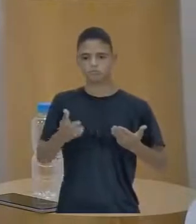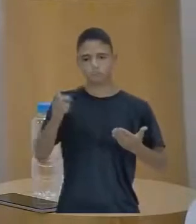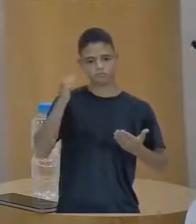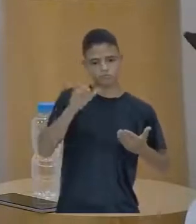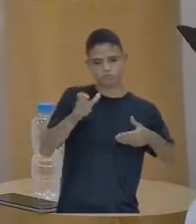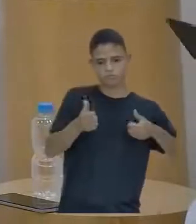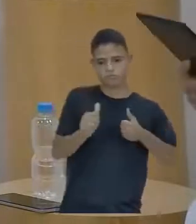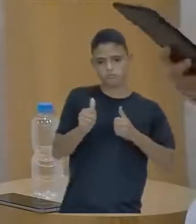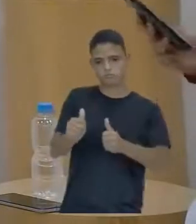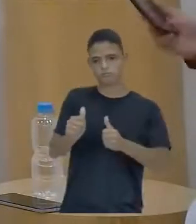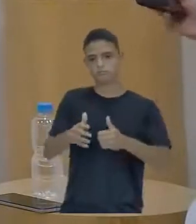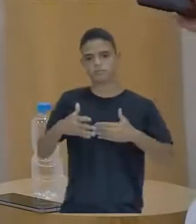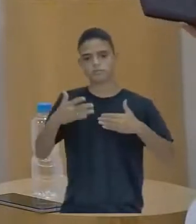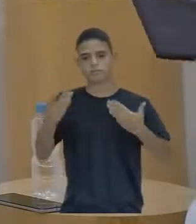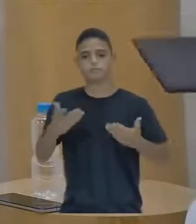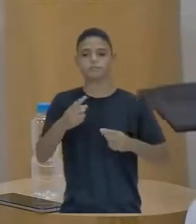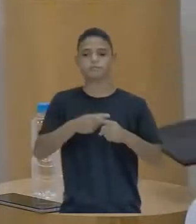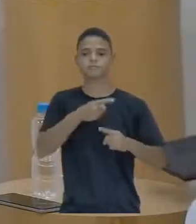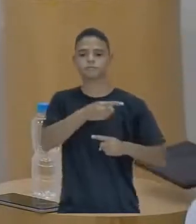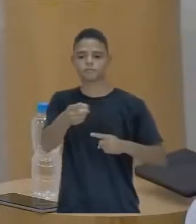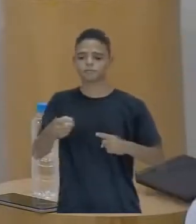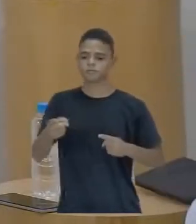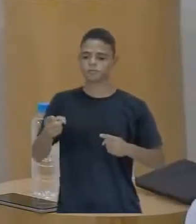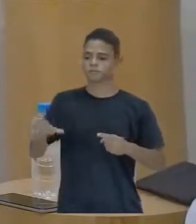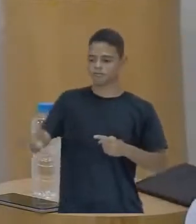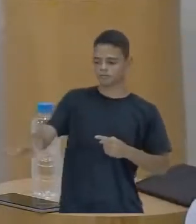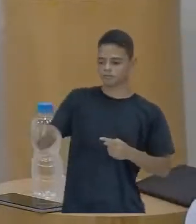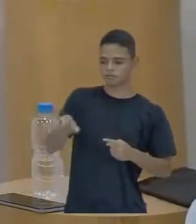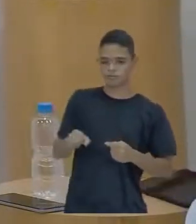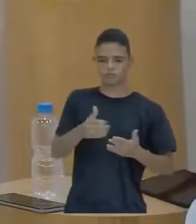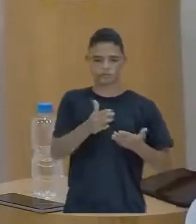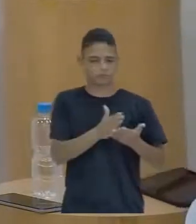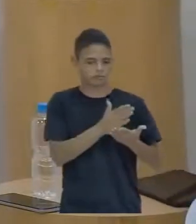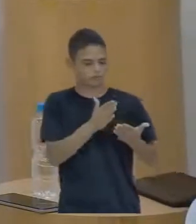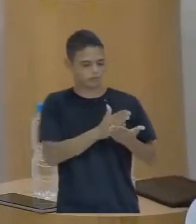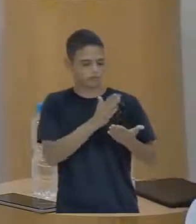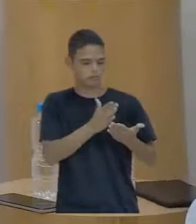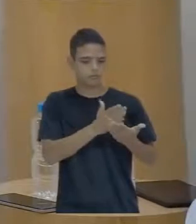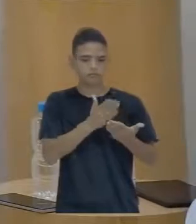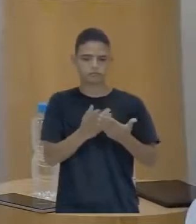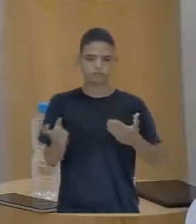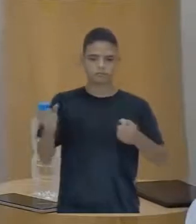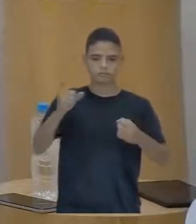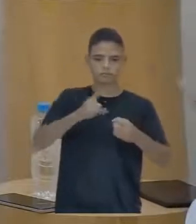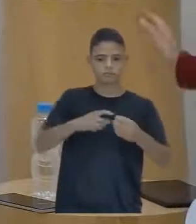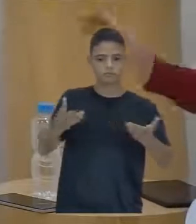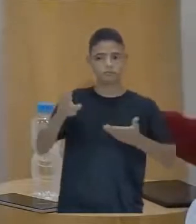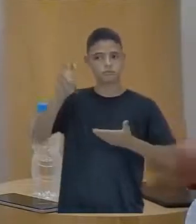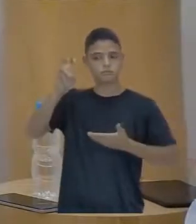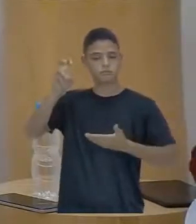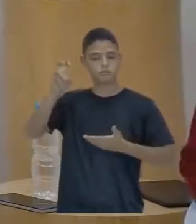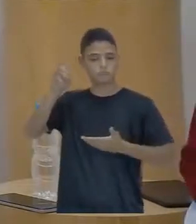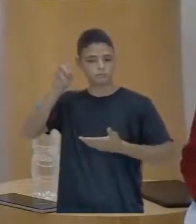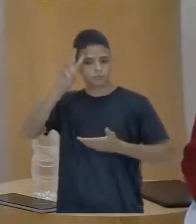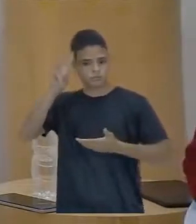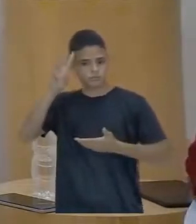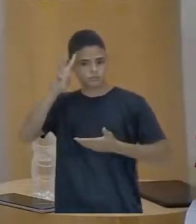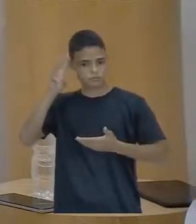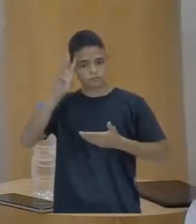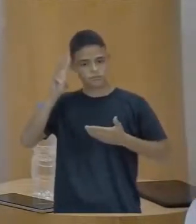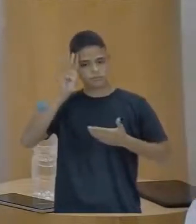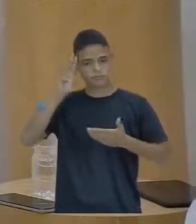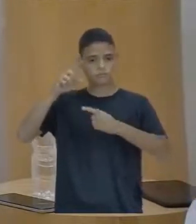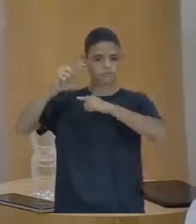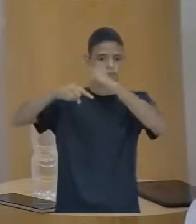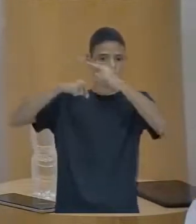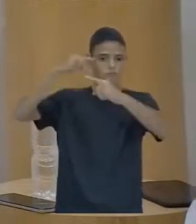boa. Então, eu estou falando isso para você pegar o caderno e anotar, porque hoje é uma aula de retomada, hoje, quinta-feira. Semana que vem começamos com o caderno Aprender